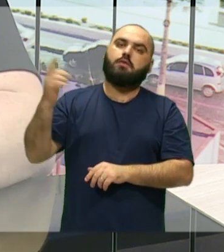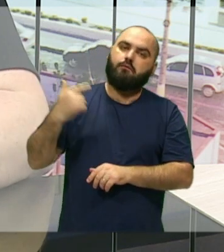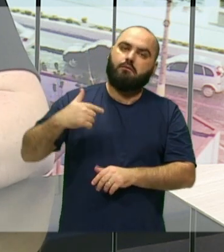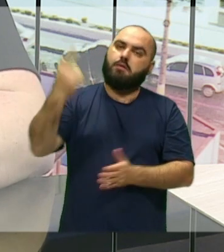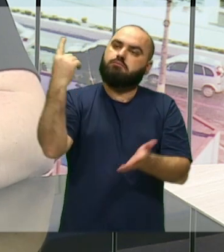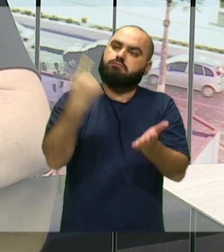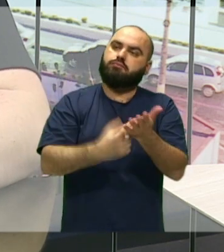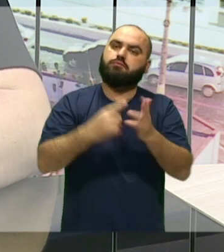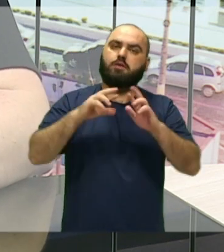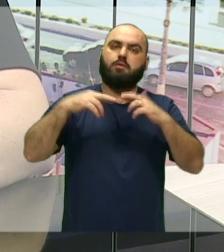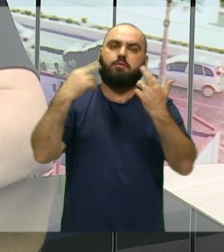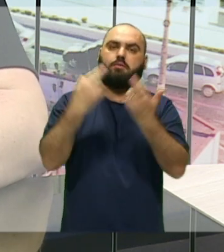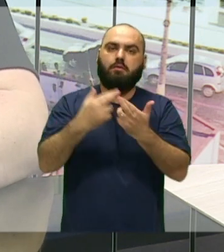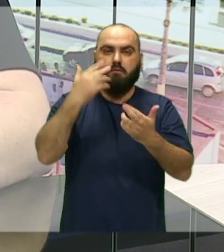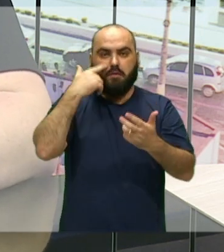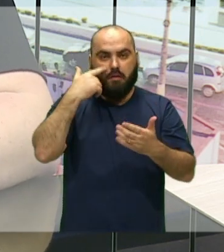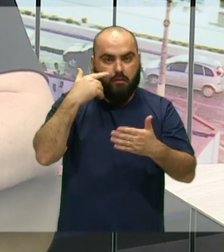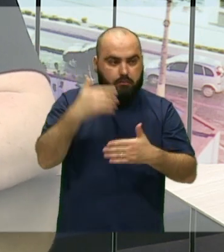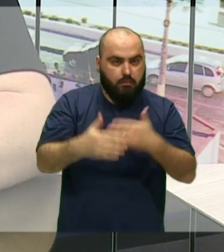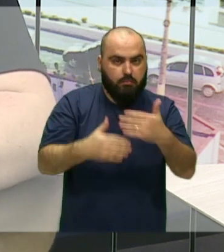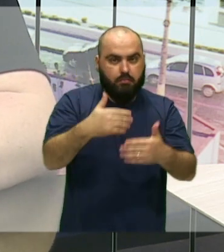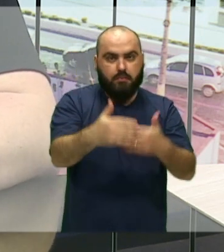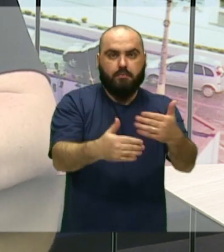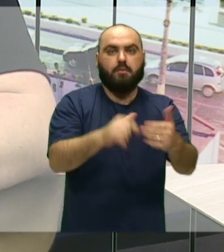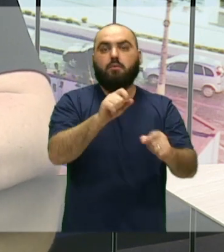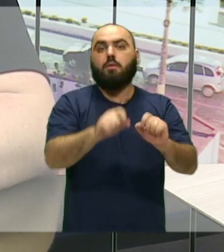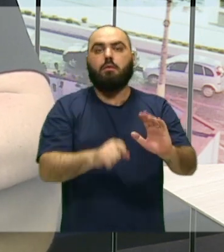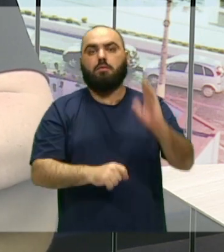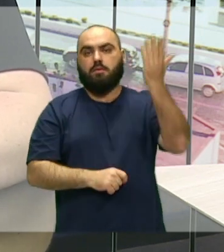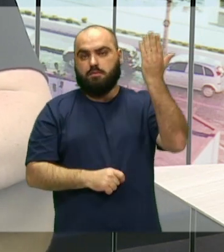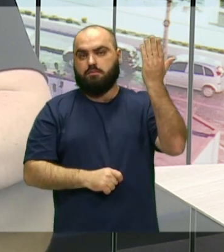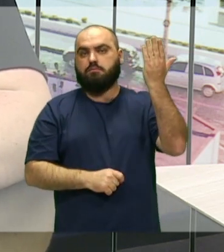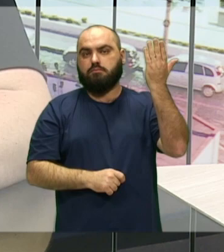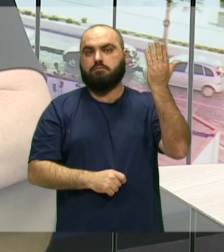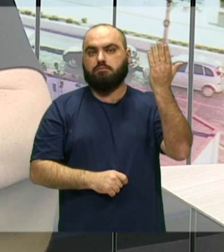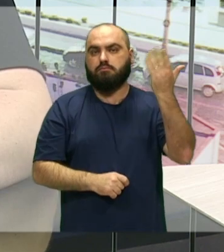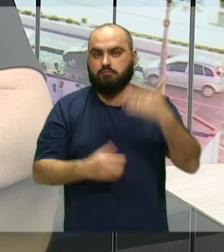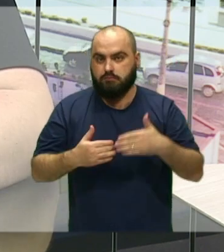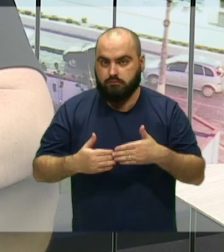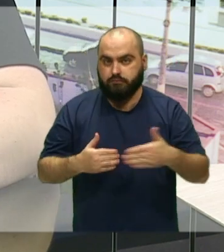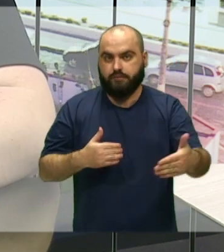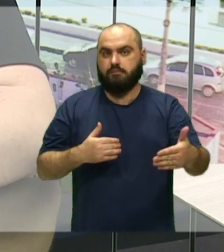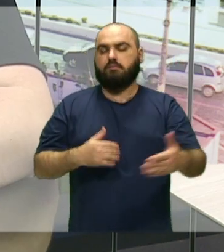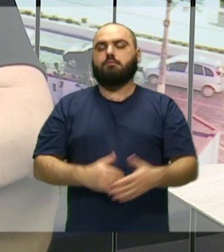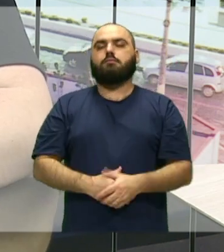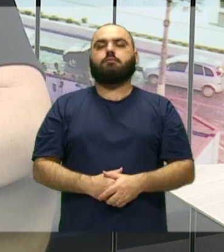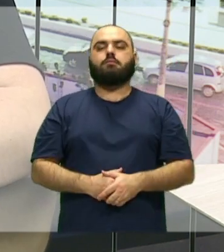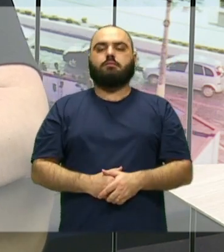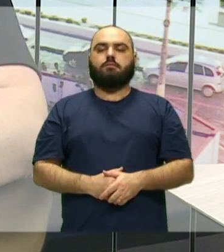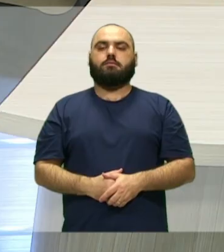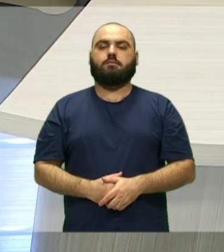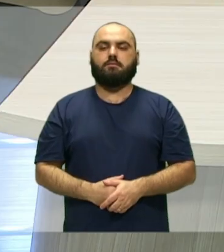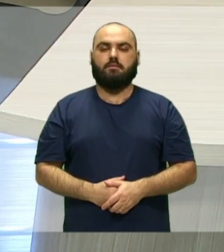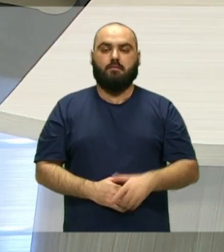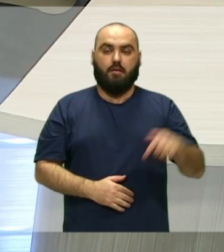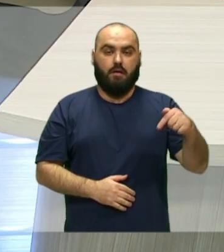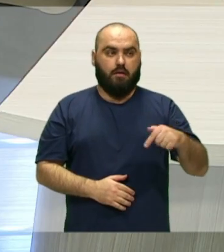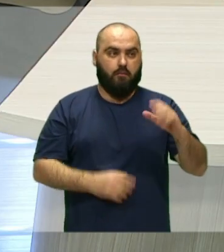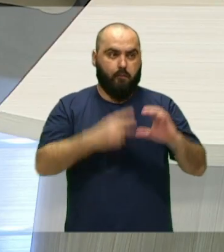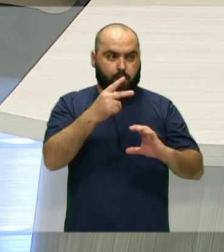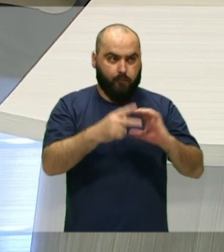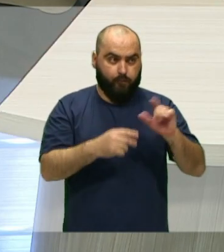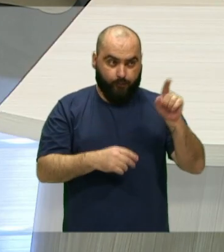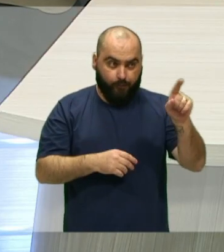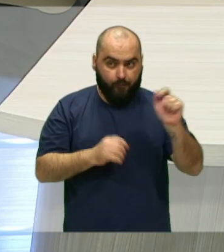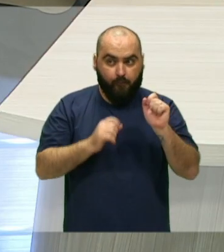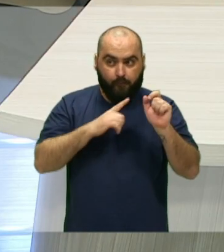conforme as etapas vão avançando eh para PR pras definições né E aqui da câmara além de você a